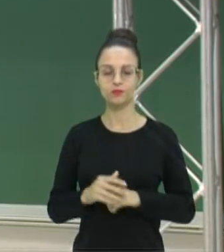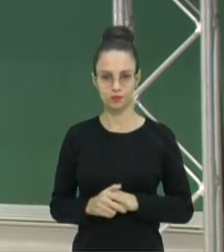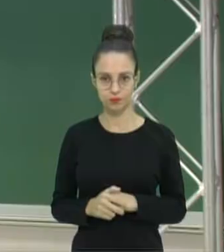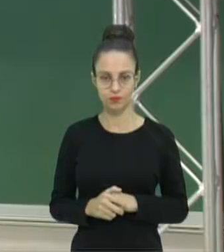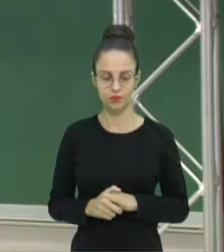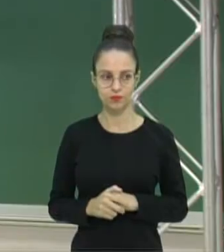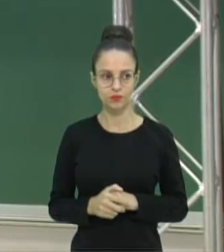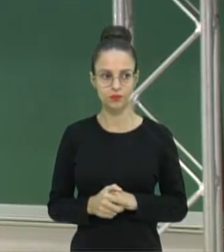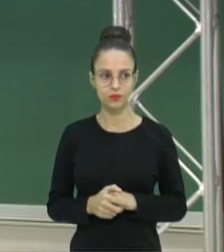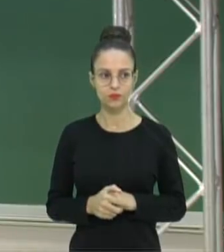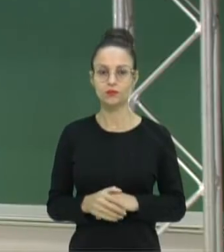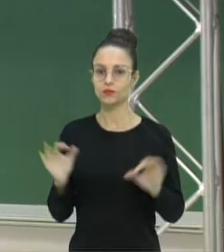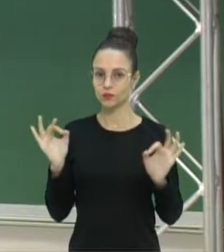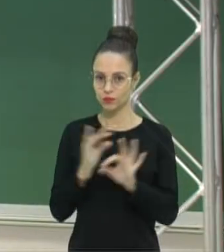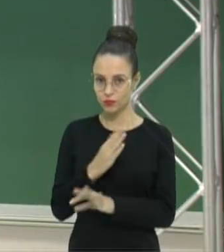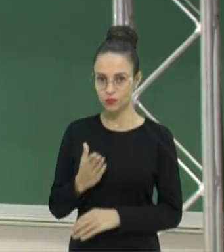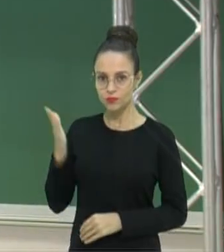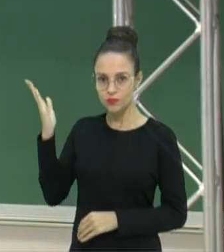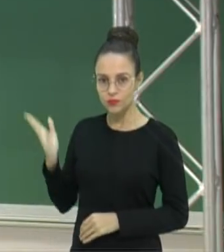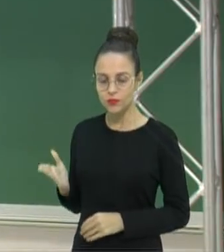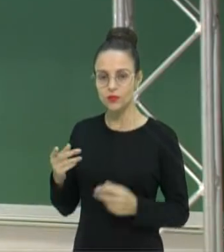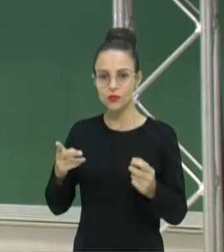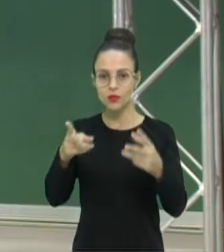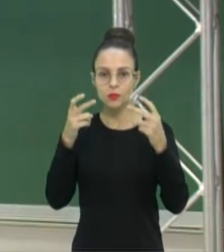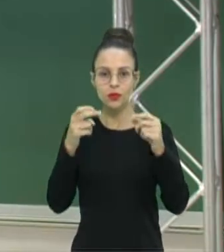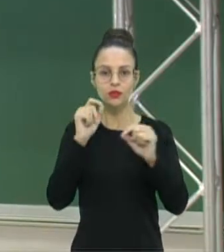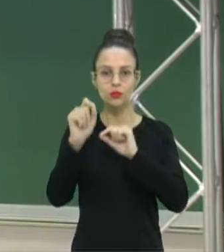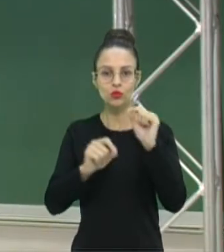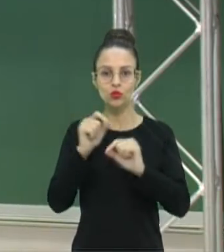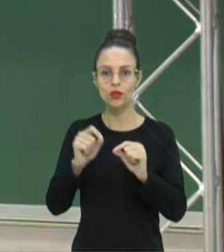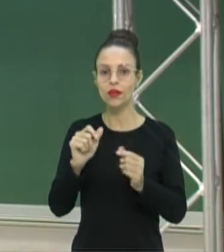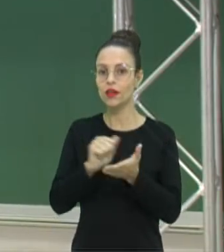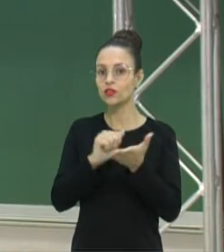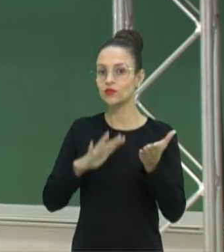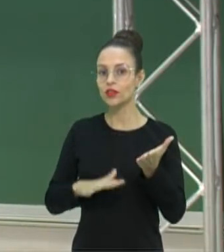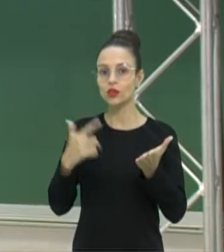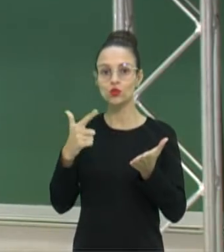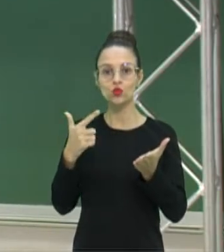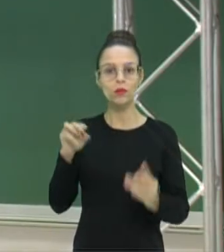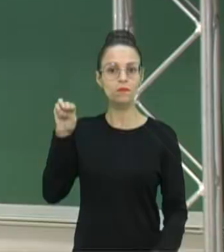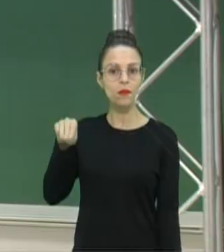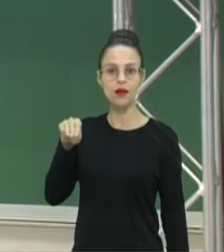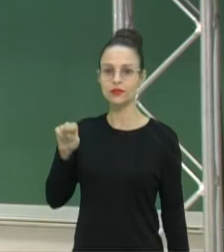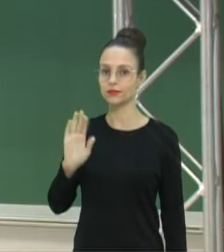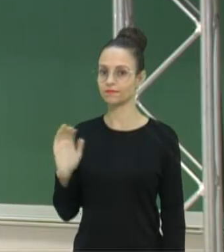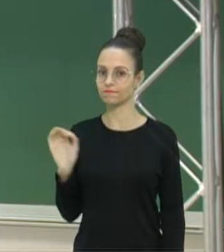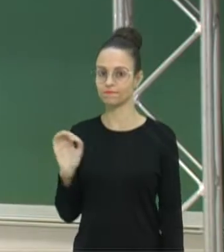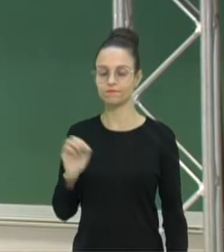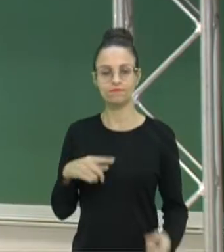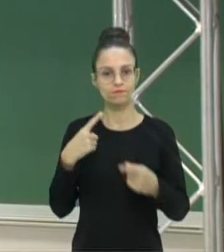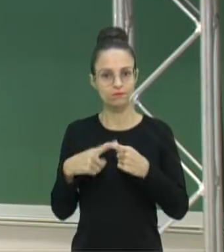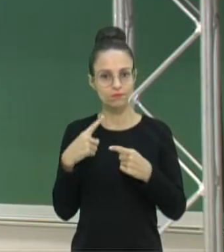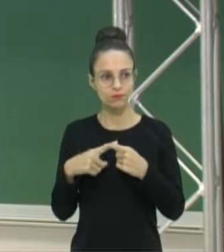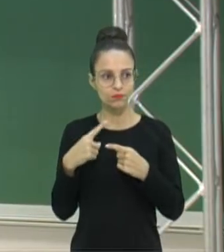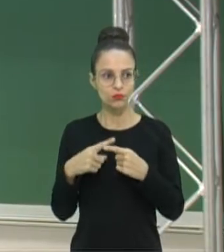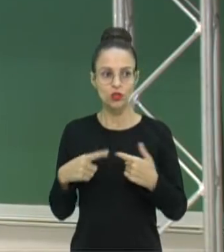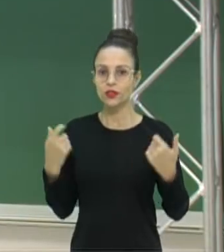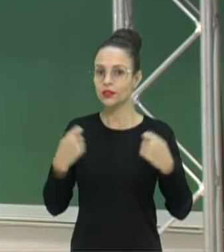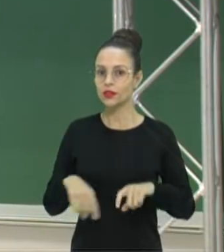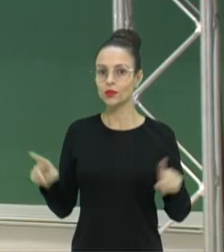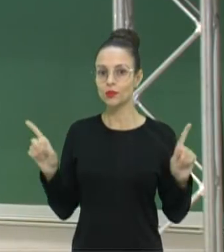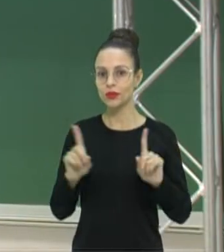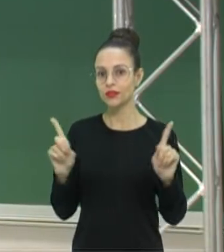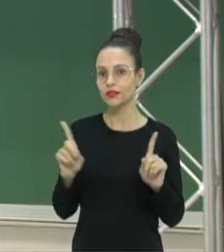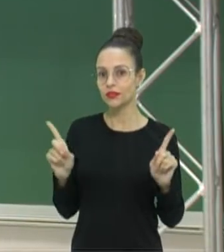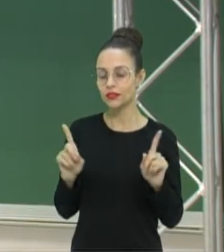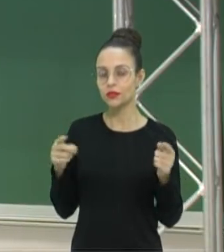certo? Feita essa equaçãozinha aqui, perceba uma coisa, perceba que o exercício não me deu a massa do cidadão, porque justamente eu não vou precisar dessa